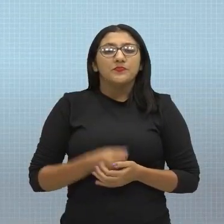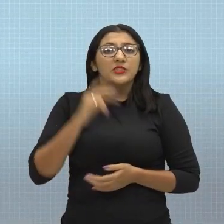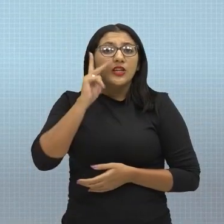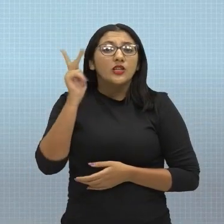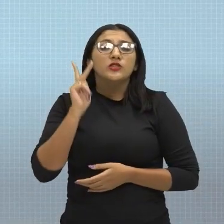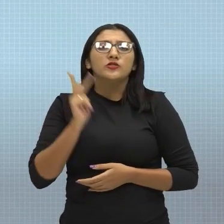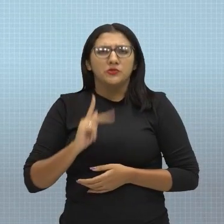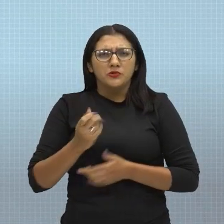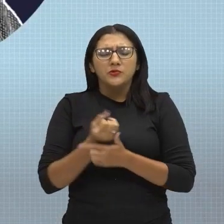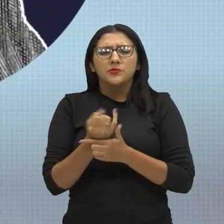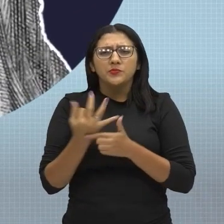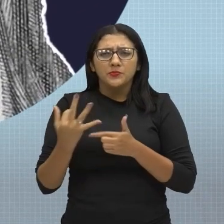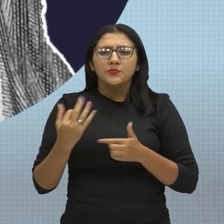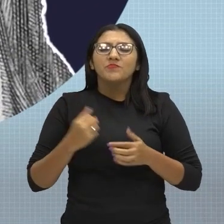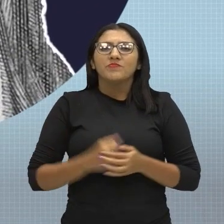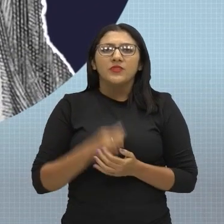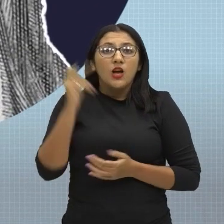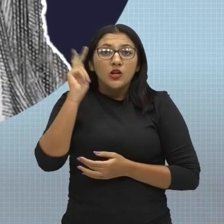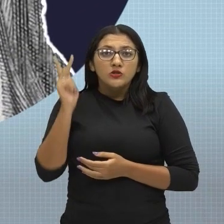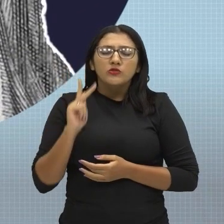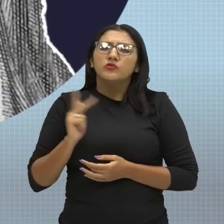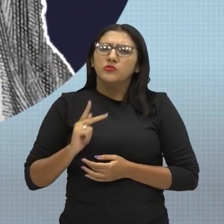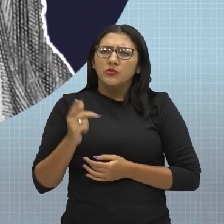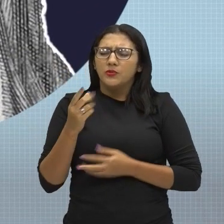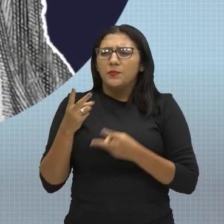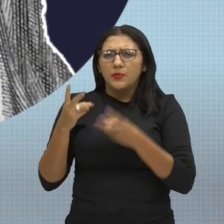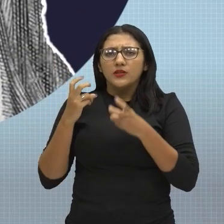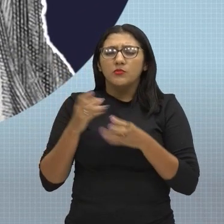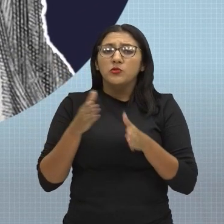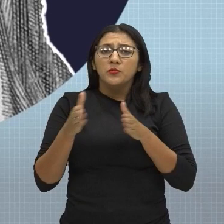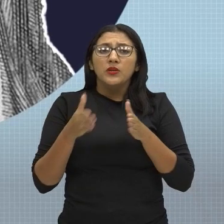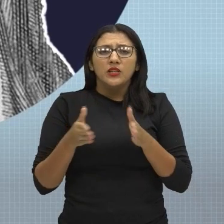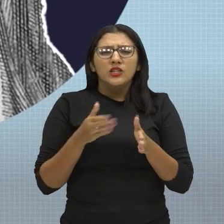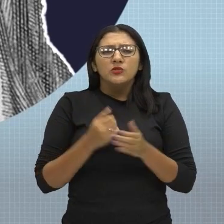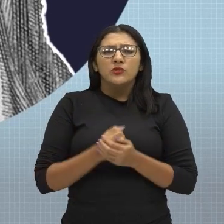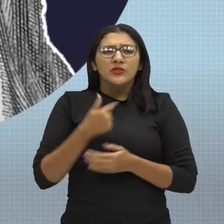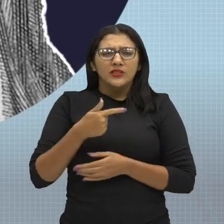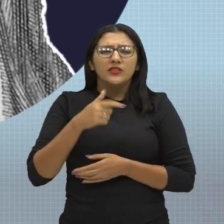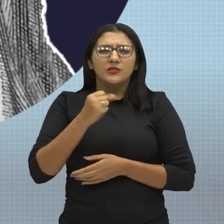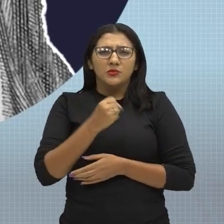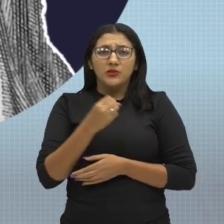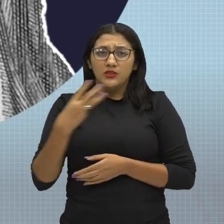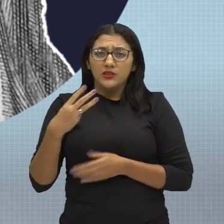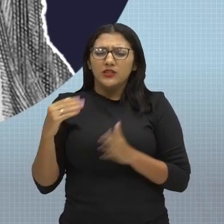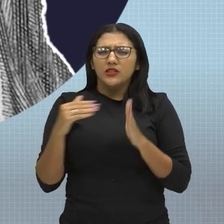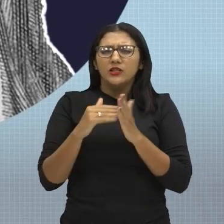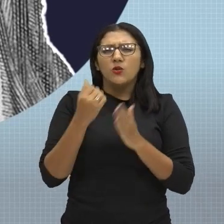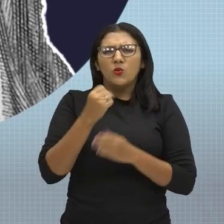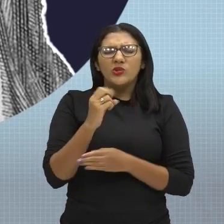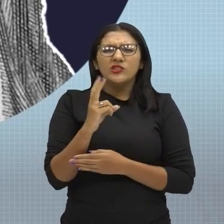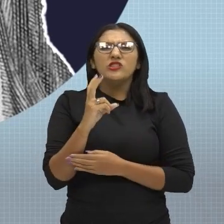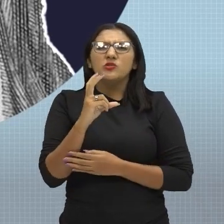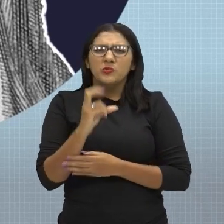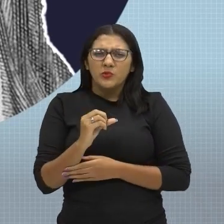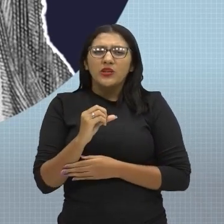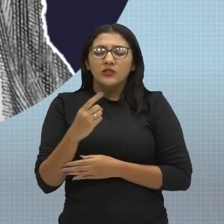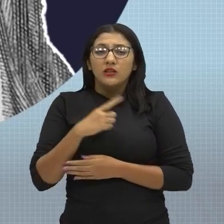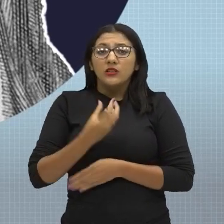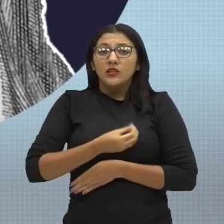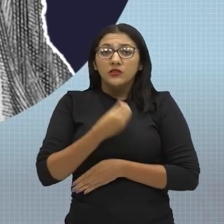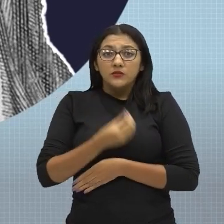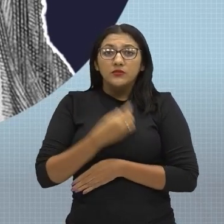história da álgebra. A história nos conta que entre os anos 783 e 850